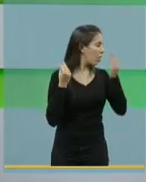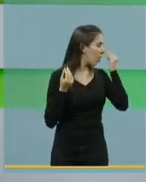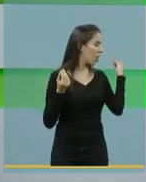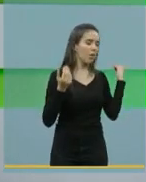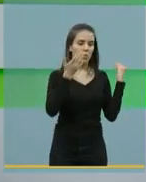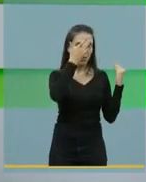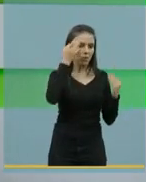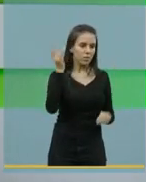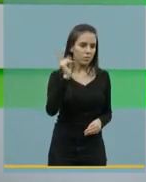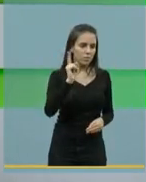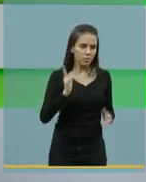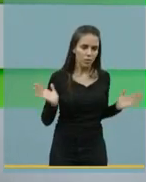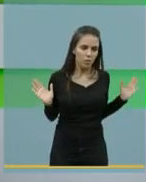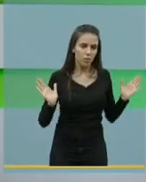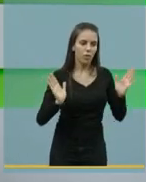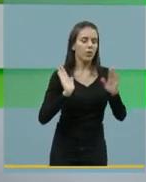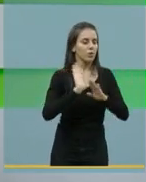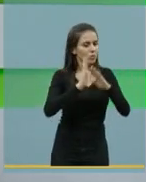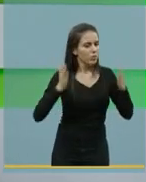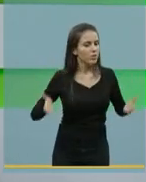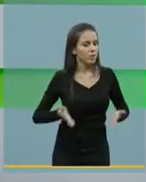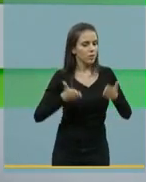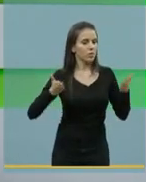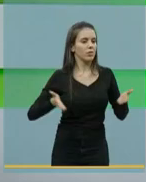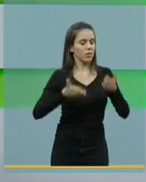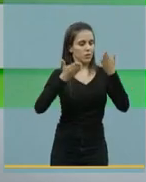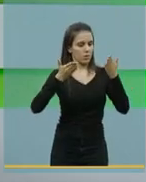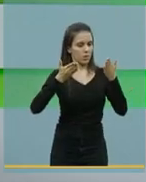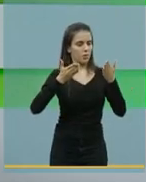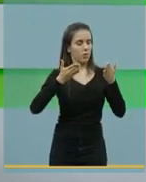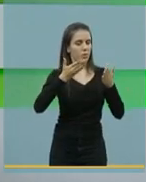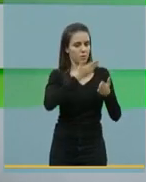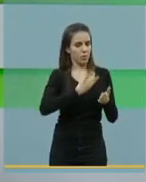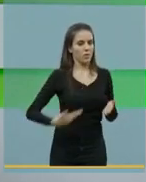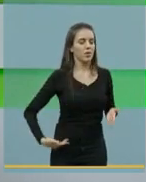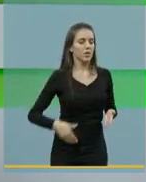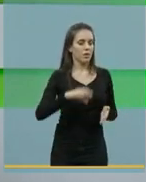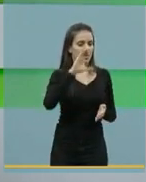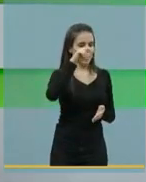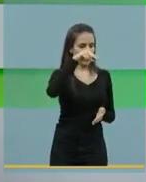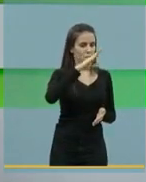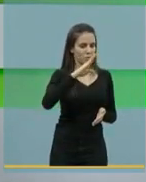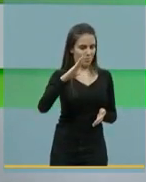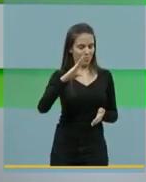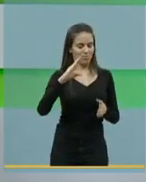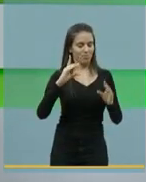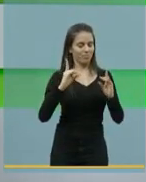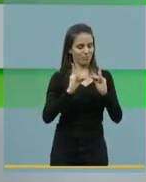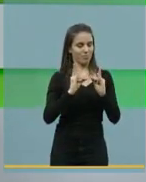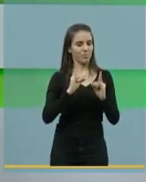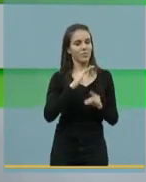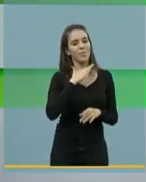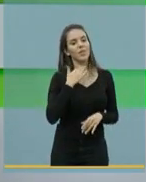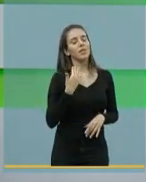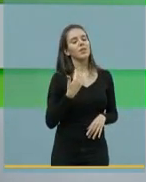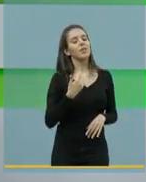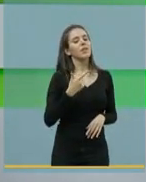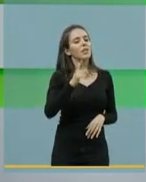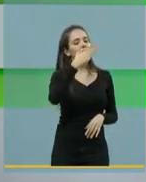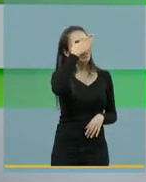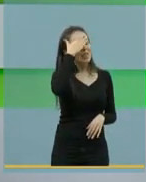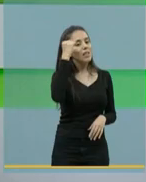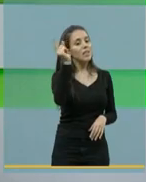de almeida que foi presidente da cnbb no seu leito de morte disse não